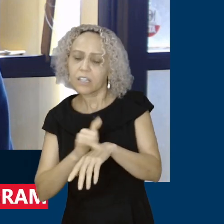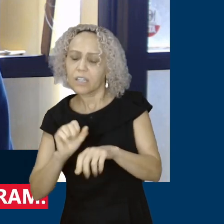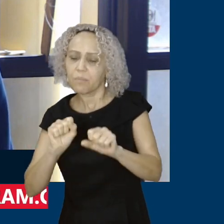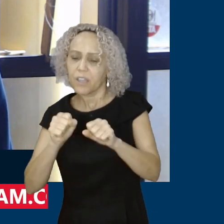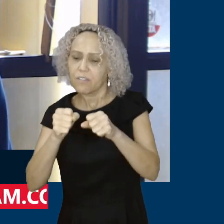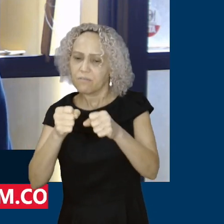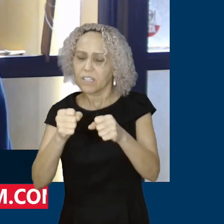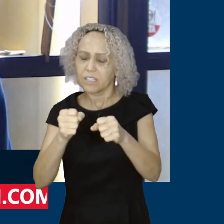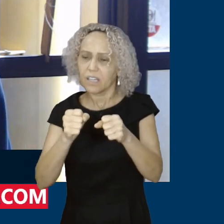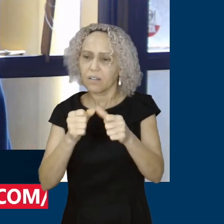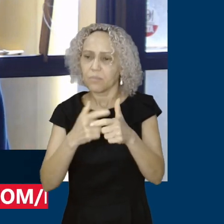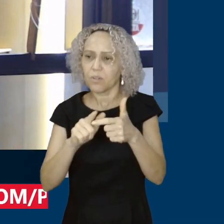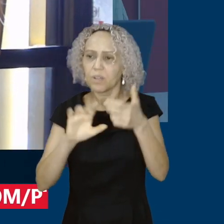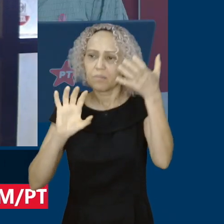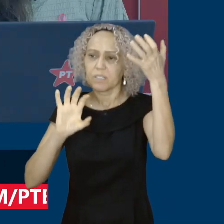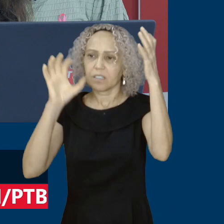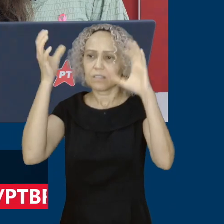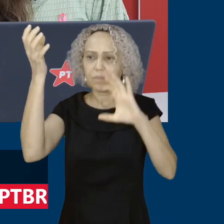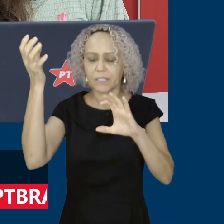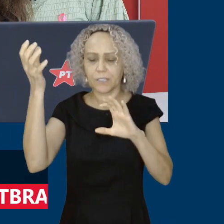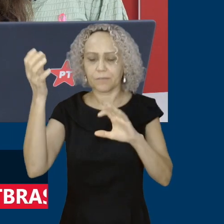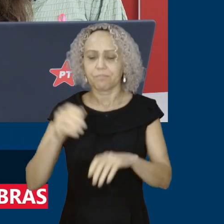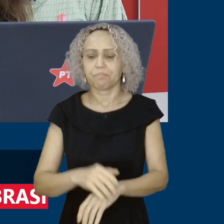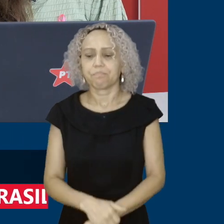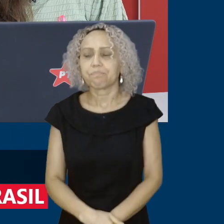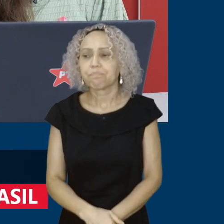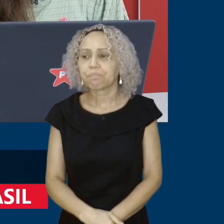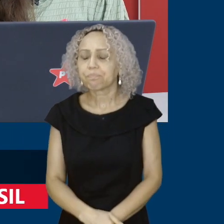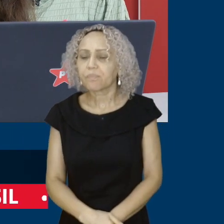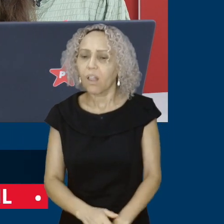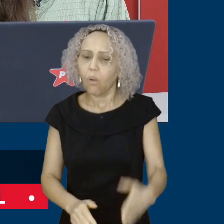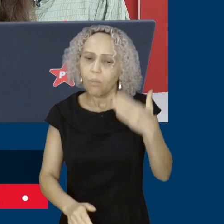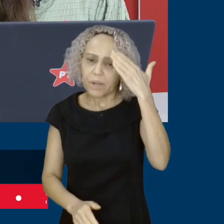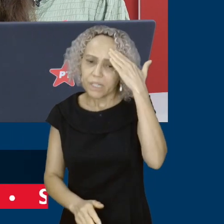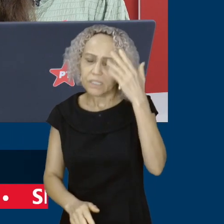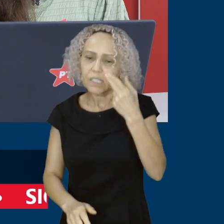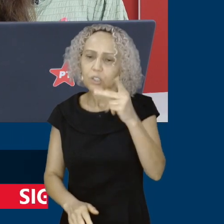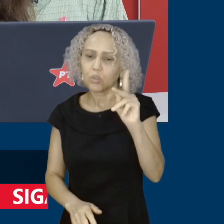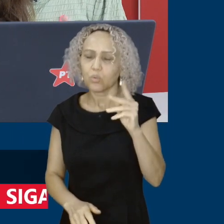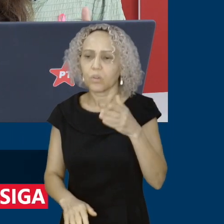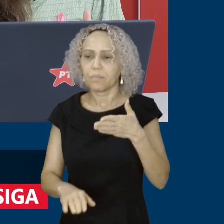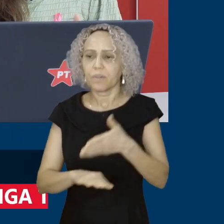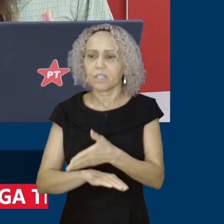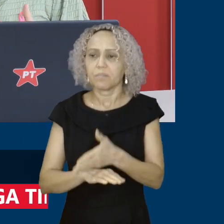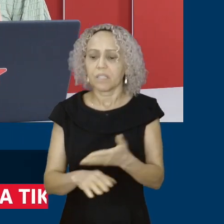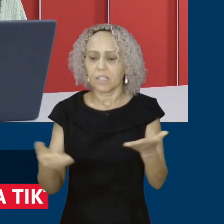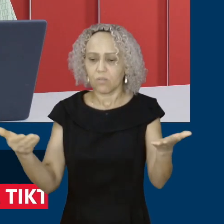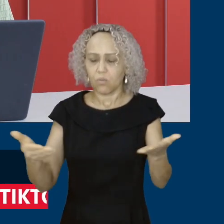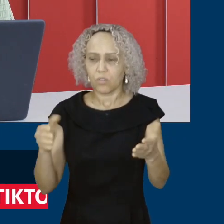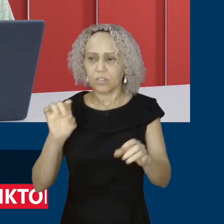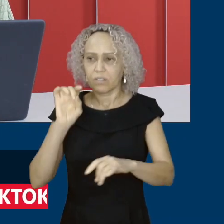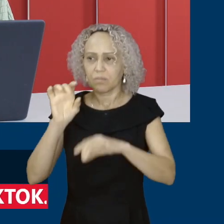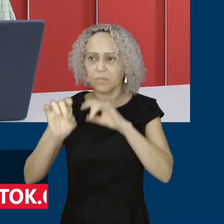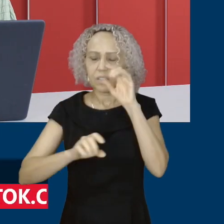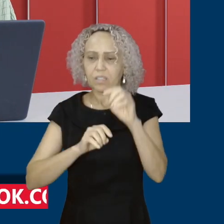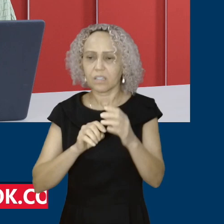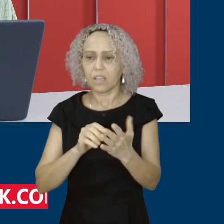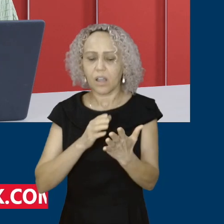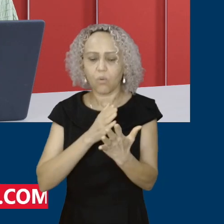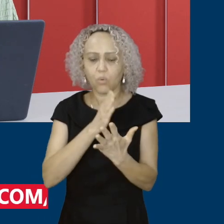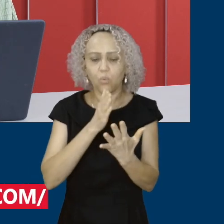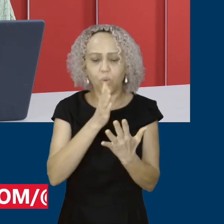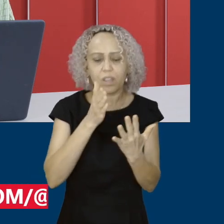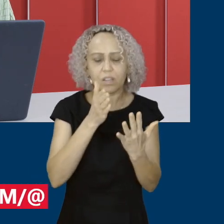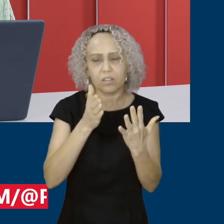crise climática. Maravilha, deputado. Agradeço muito sua participação aqui com a gente nesse especial dos eixos temáticos do